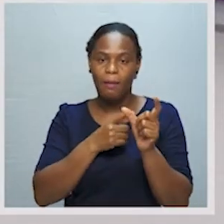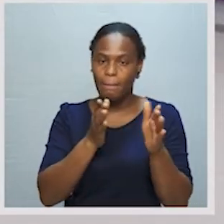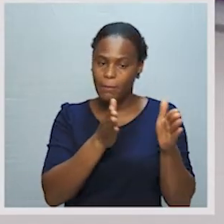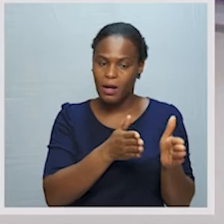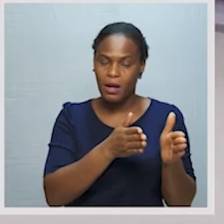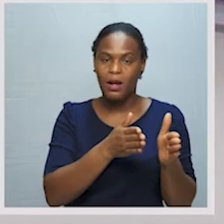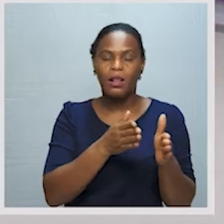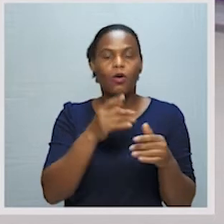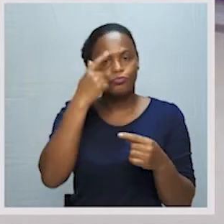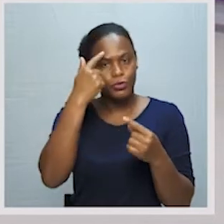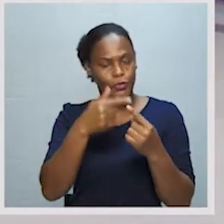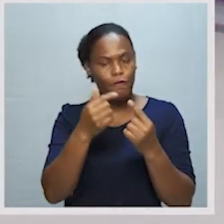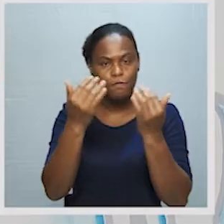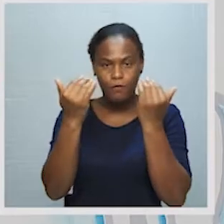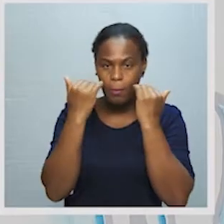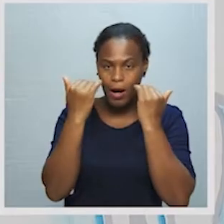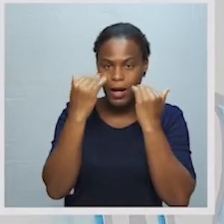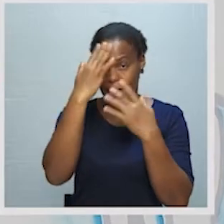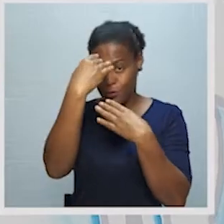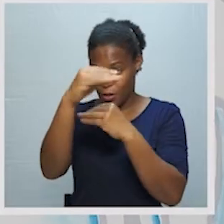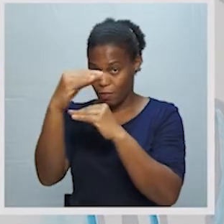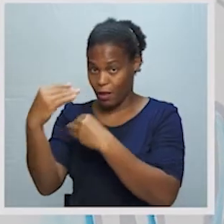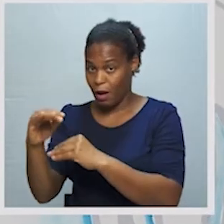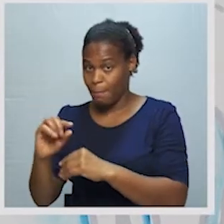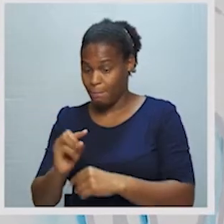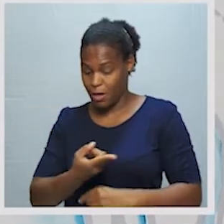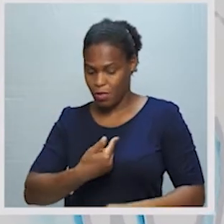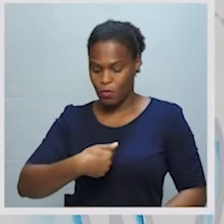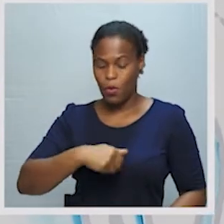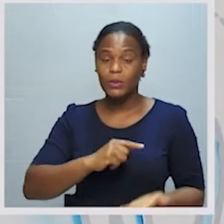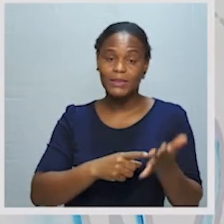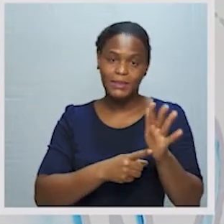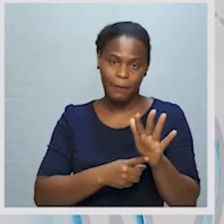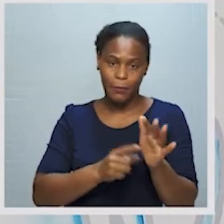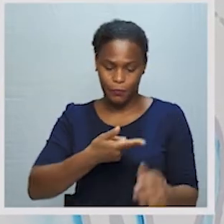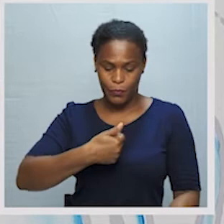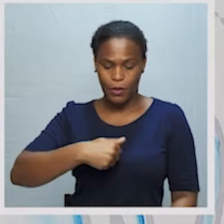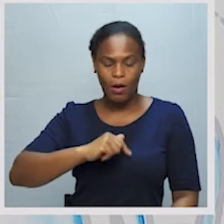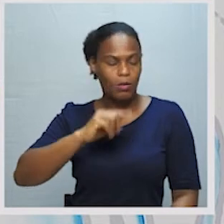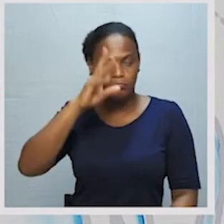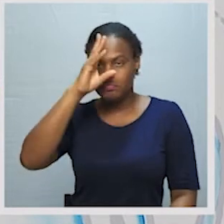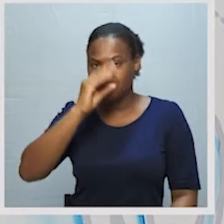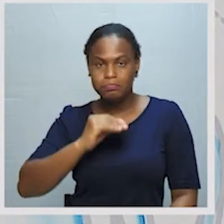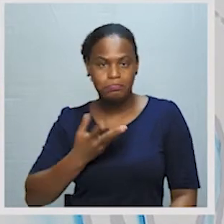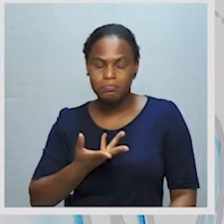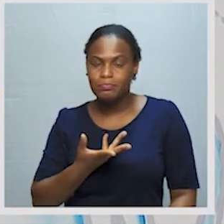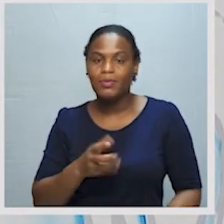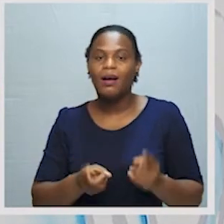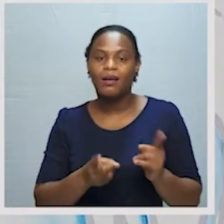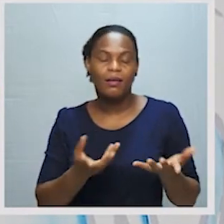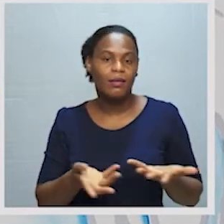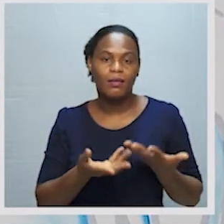esta vertente tem a função de informar, ensinar, não é? Para nós, por exemplo, que nós não